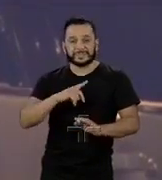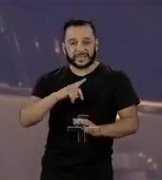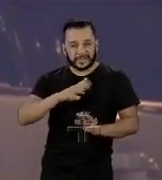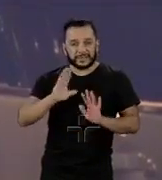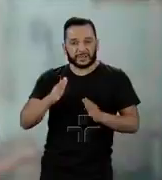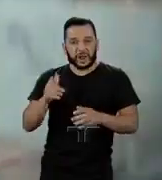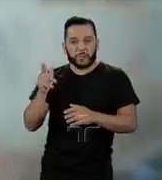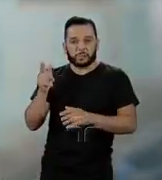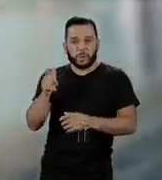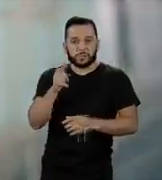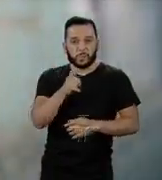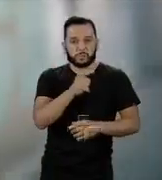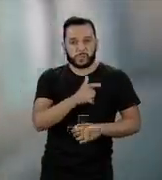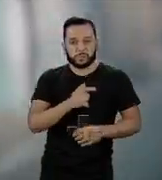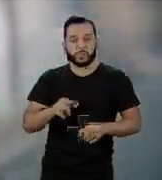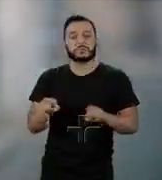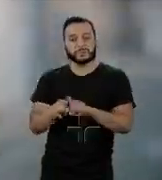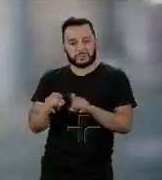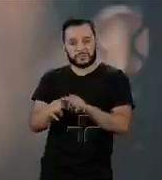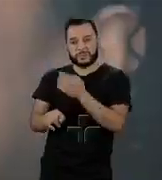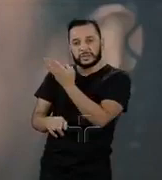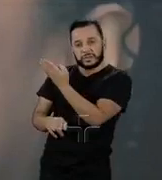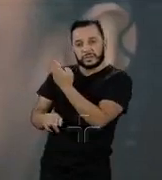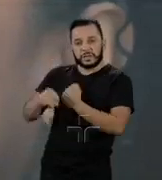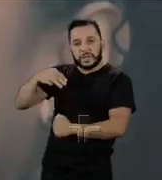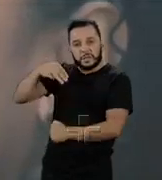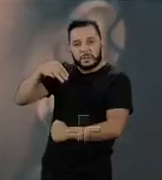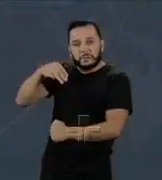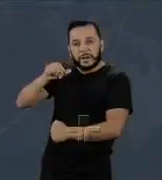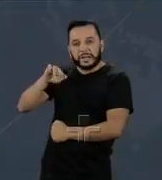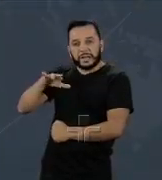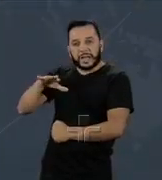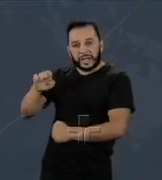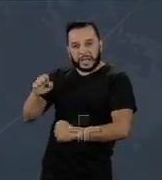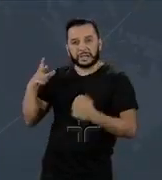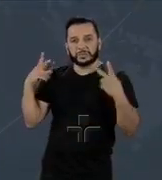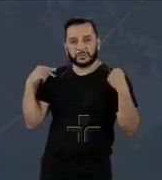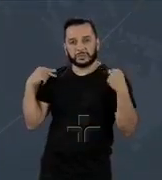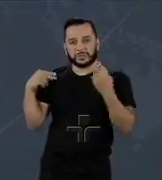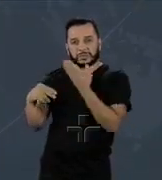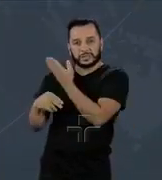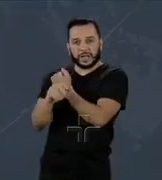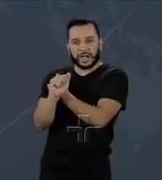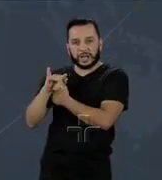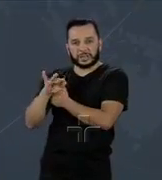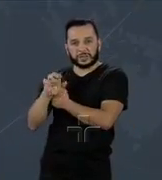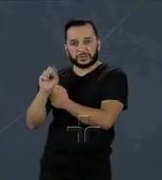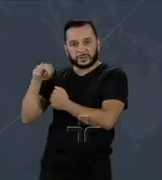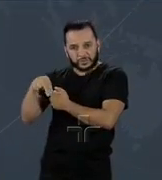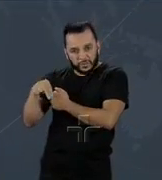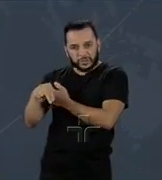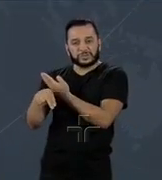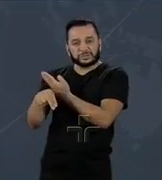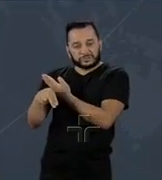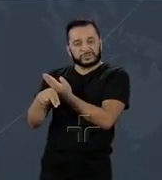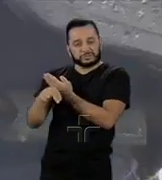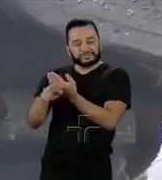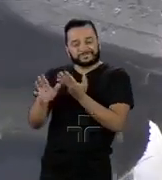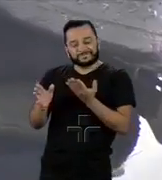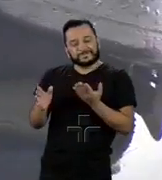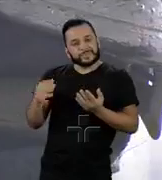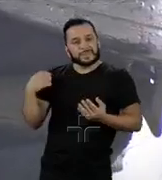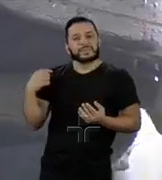ao assassinato da vereadora do PSOL, Marielle Franco, e do motorista dela, Anderson Pedro Gomes, colocam